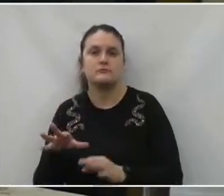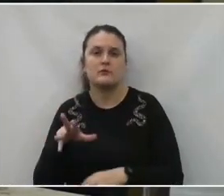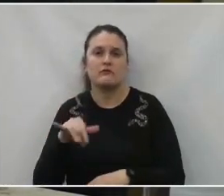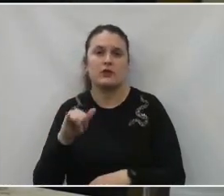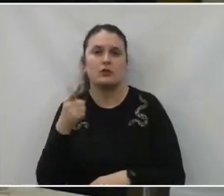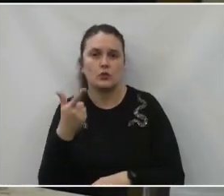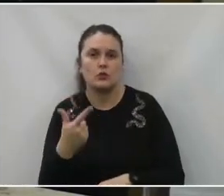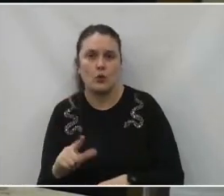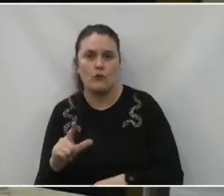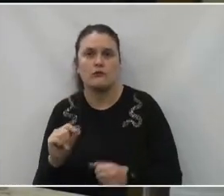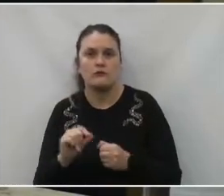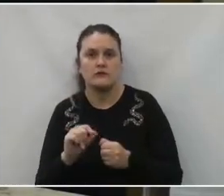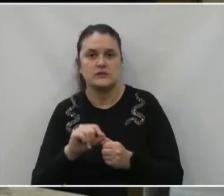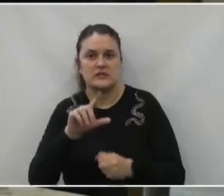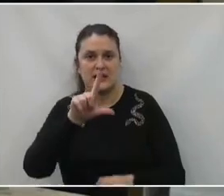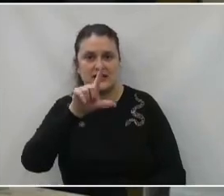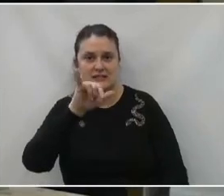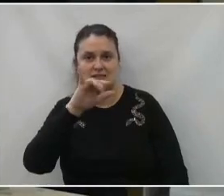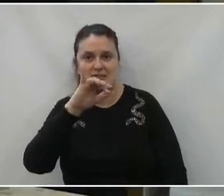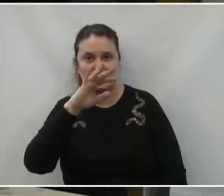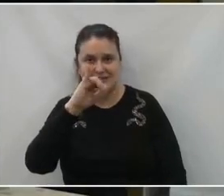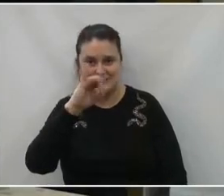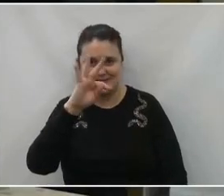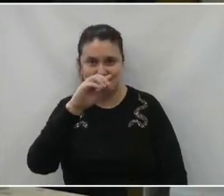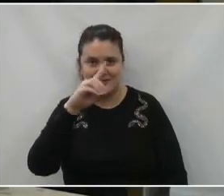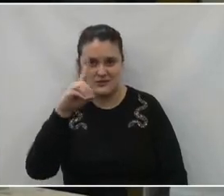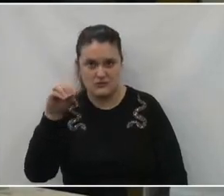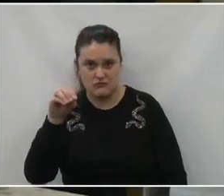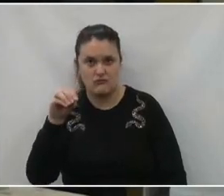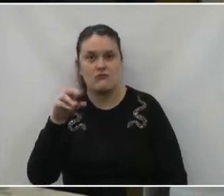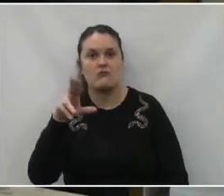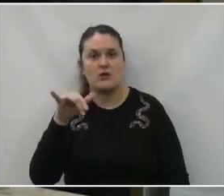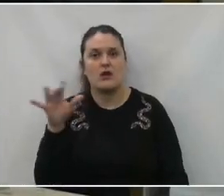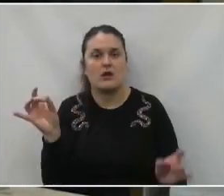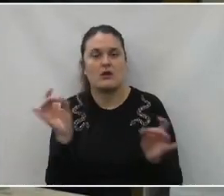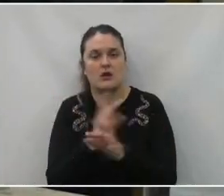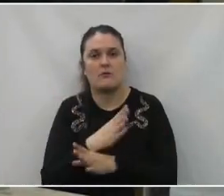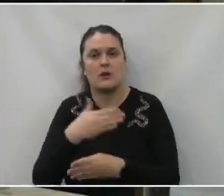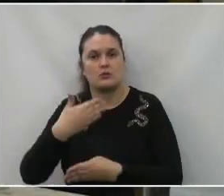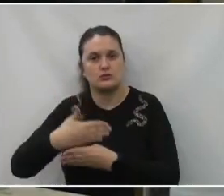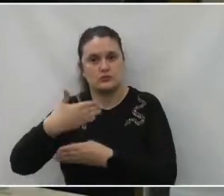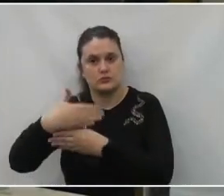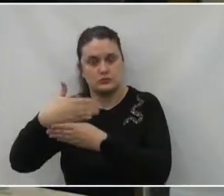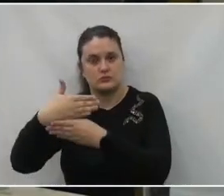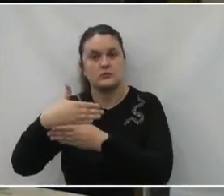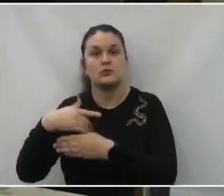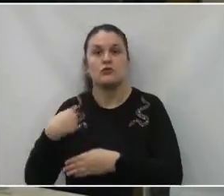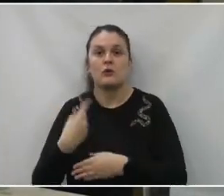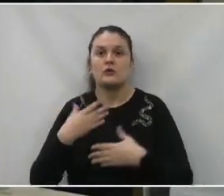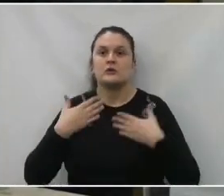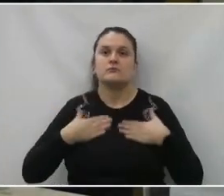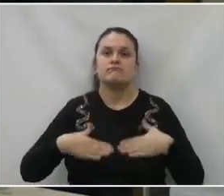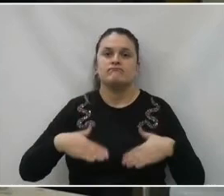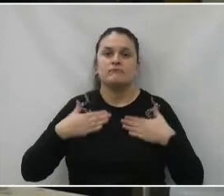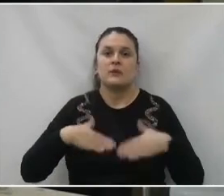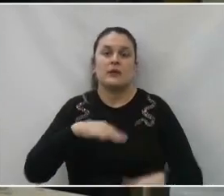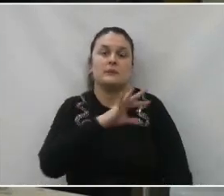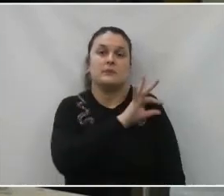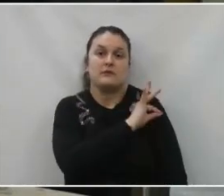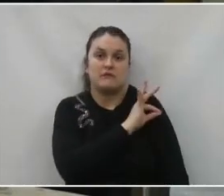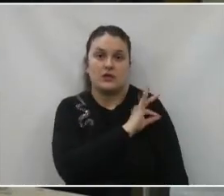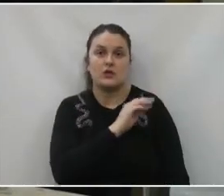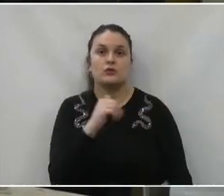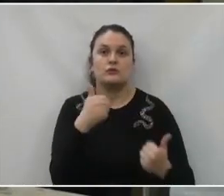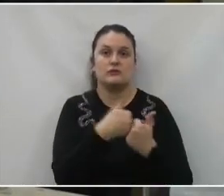vai para a licitação aí na frente, para que seja concluída. Também nos tranquilizou o prefeito e o